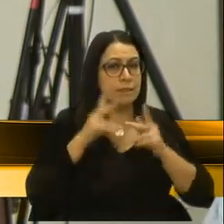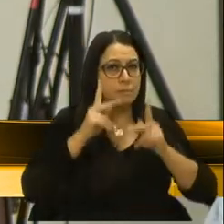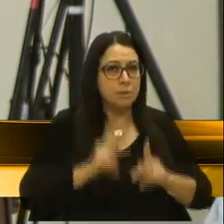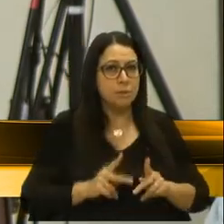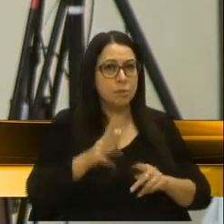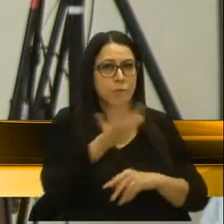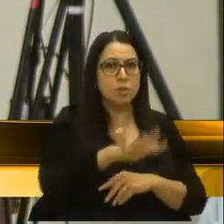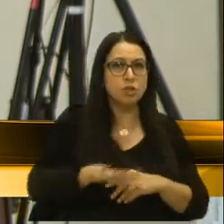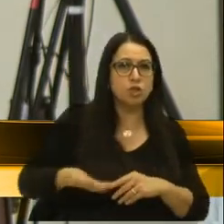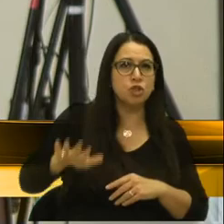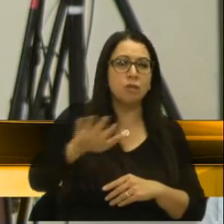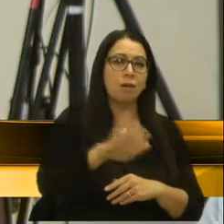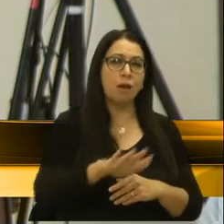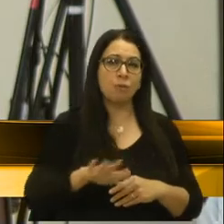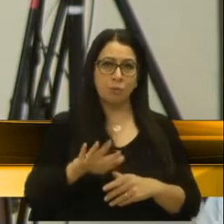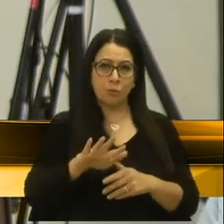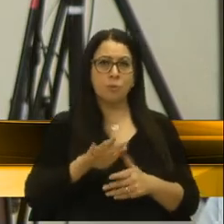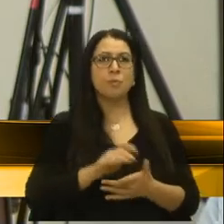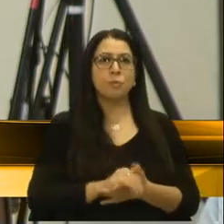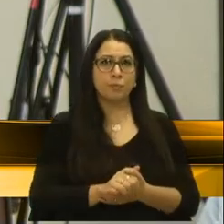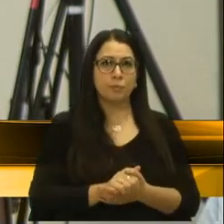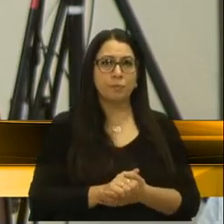forma geral, né?